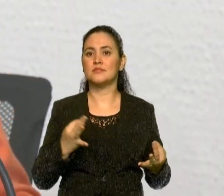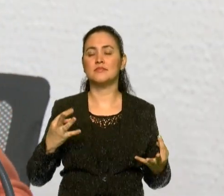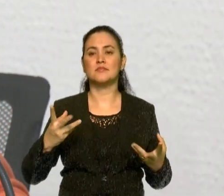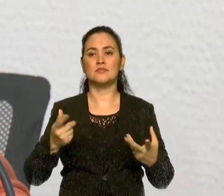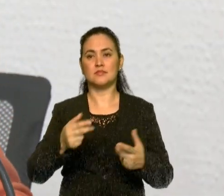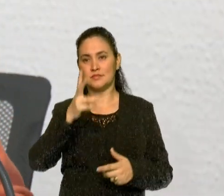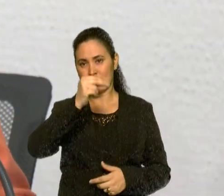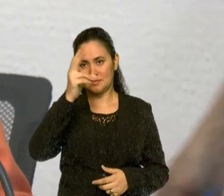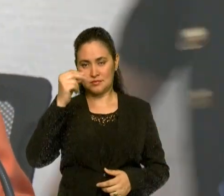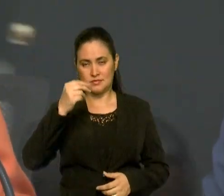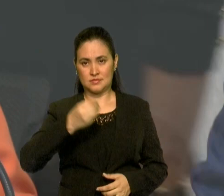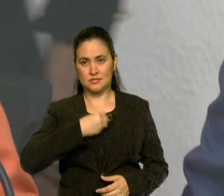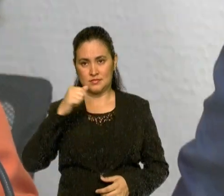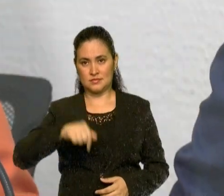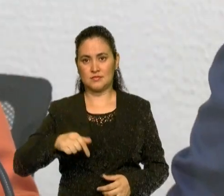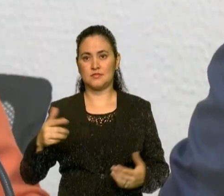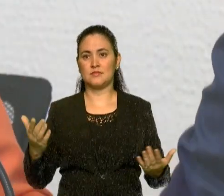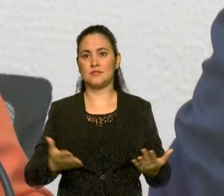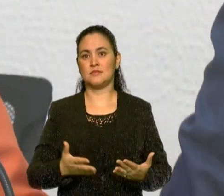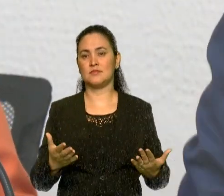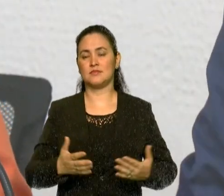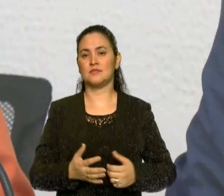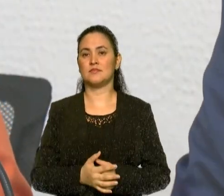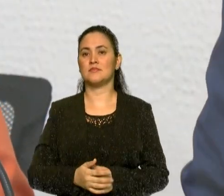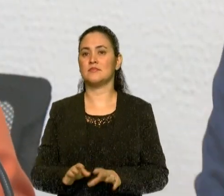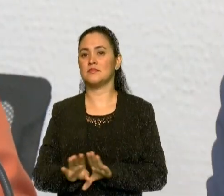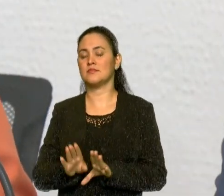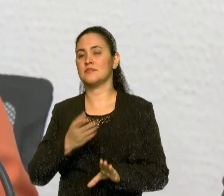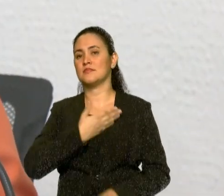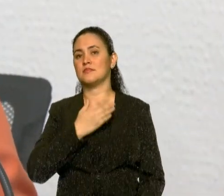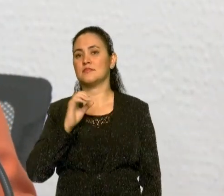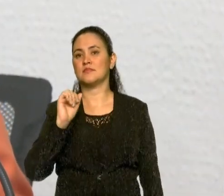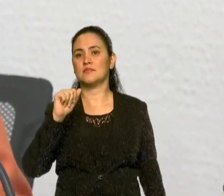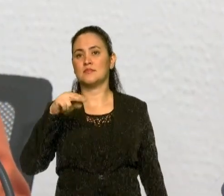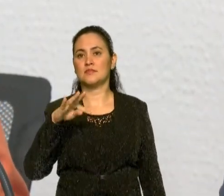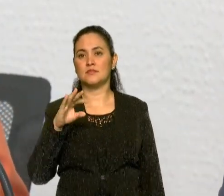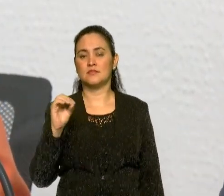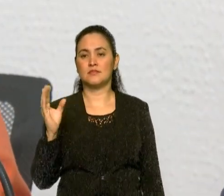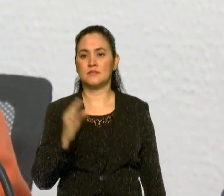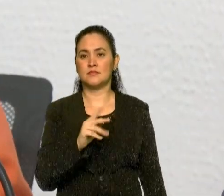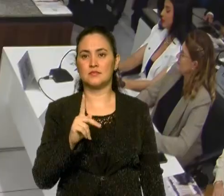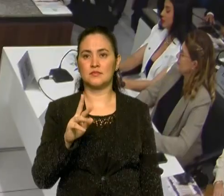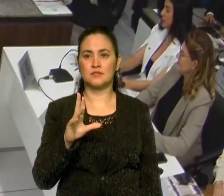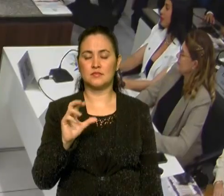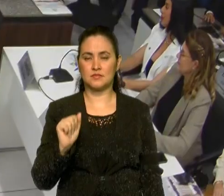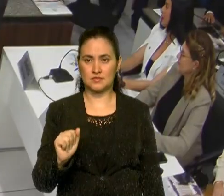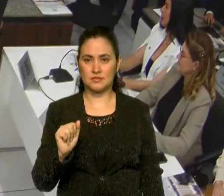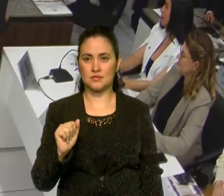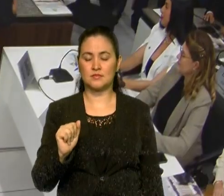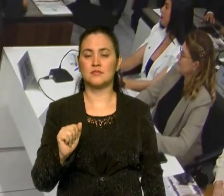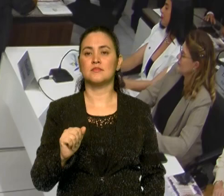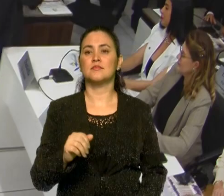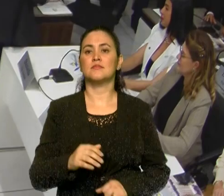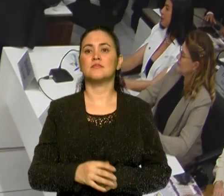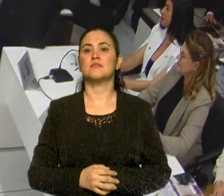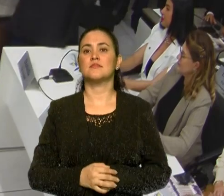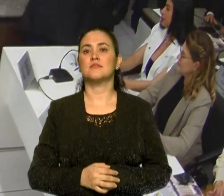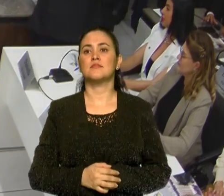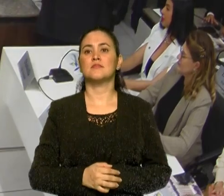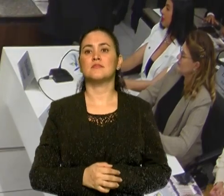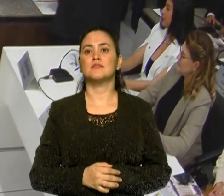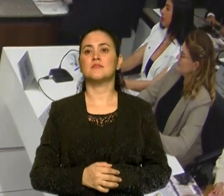Quero cumprimentar aqui meu amigo Antônio Pereira, meu presidente da Câmara Municipal, Ricardo